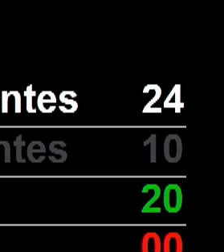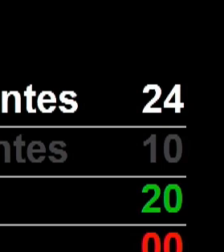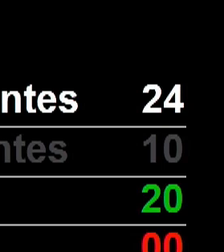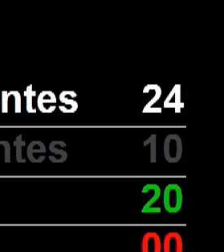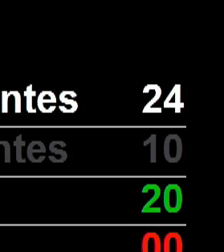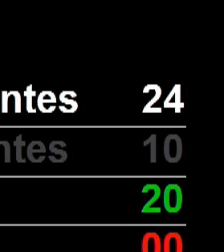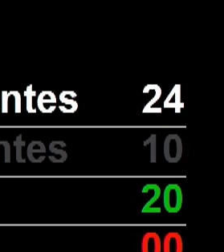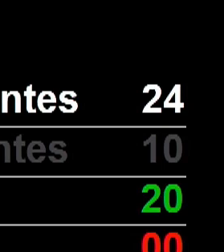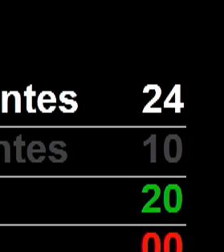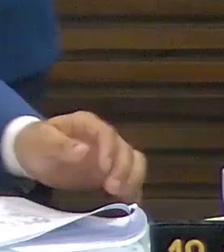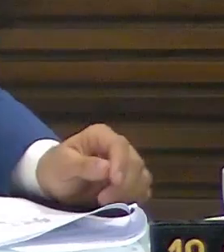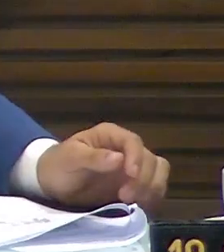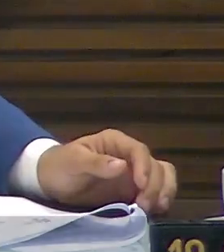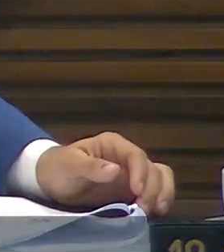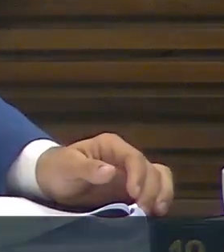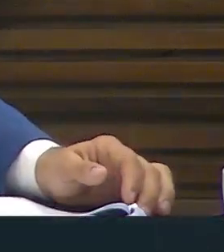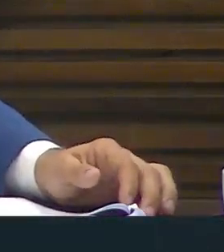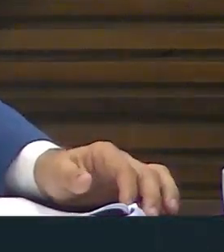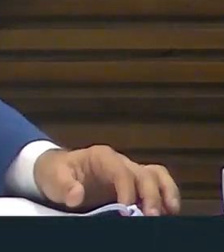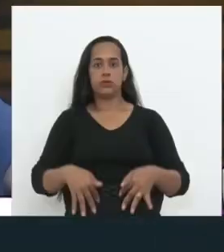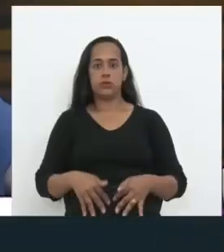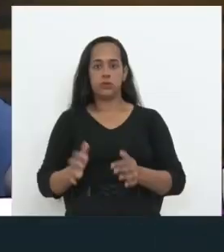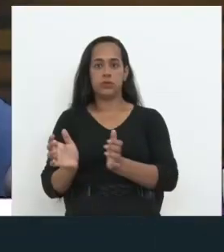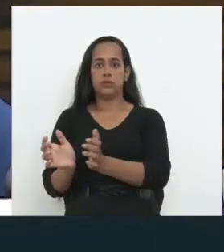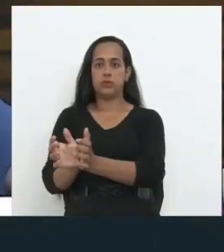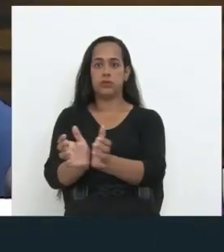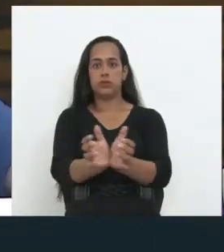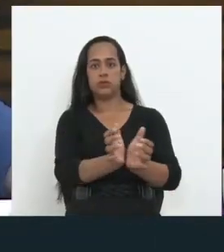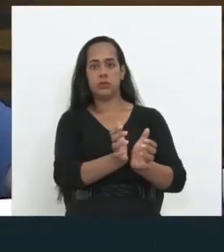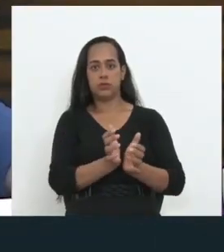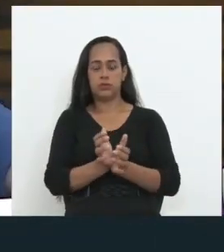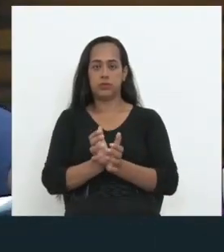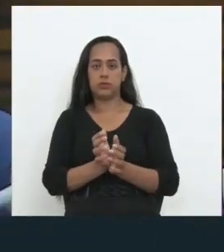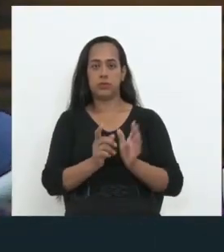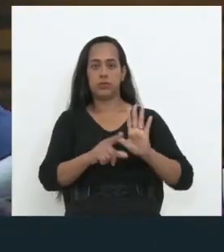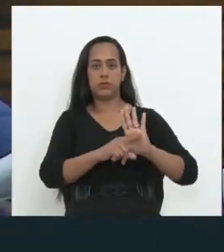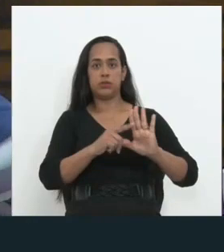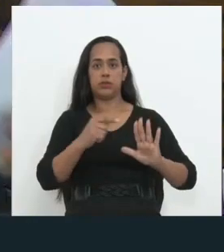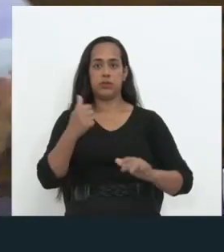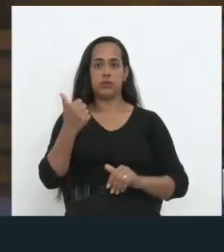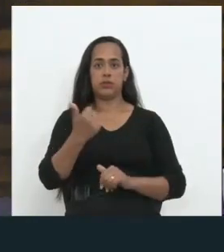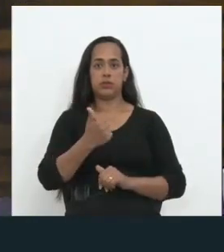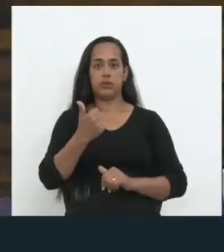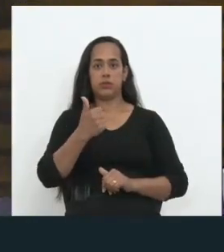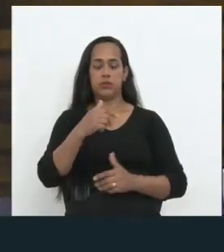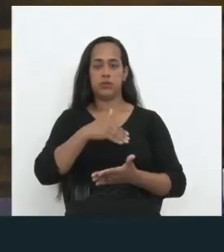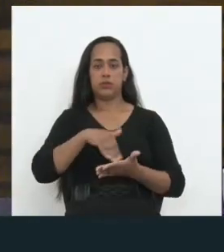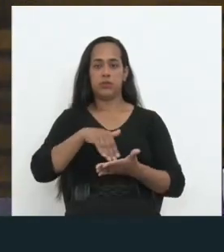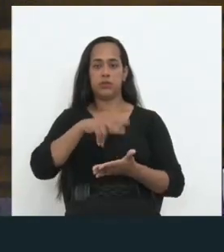Encerrada a votação, considerado as comissões, item 11 ao senhor secretário para leitura.